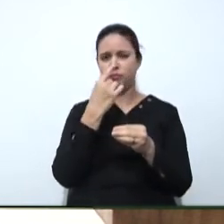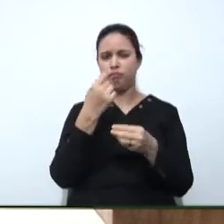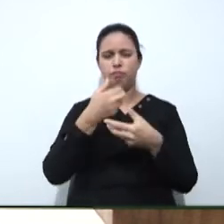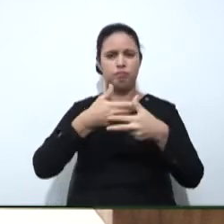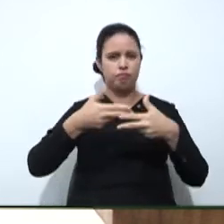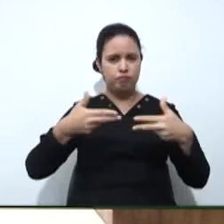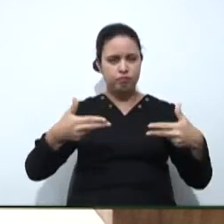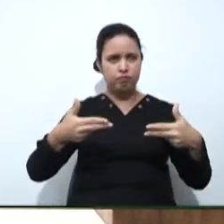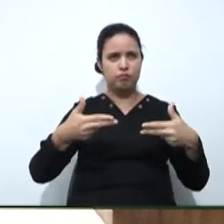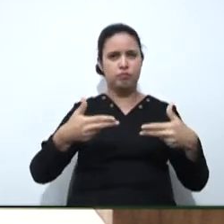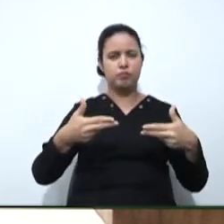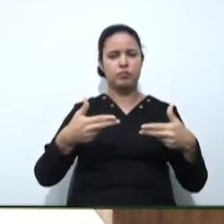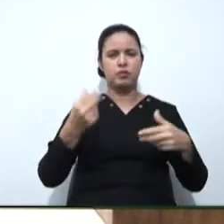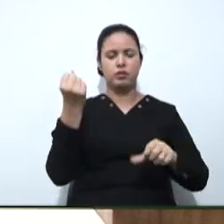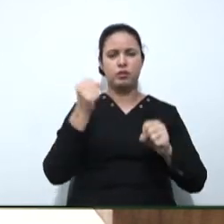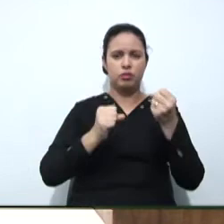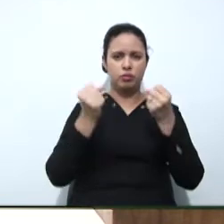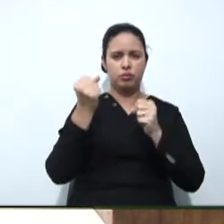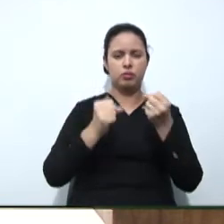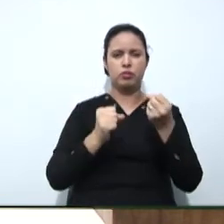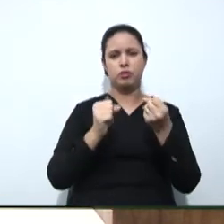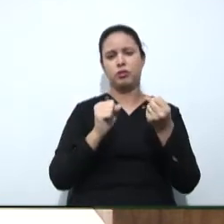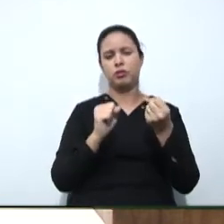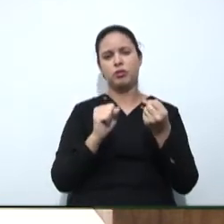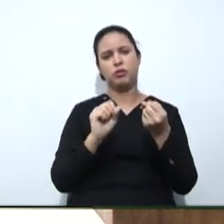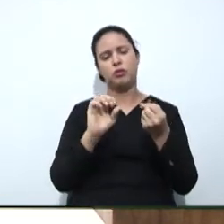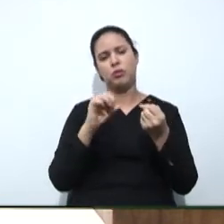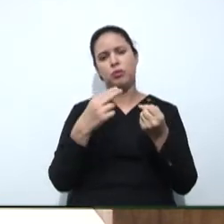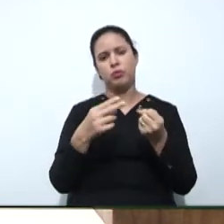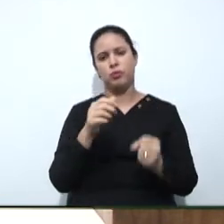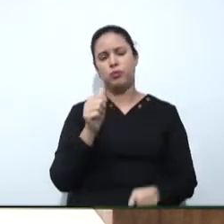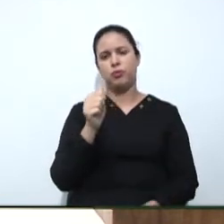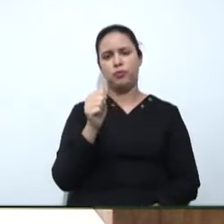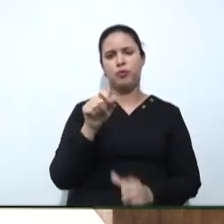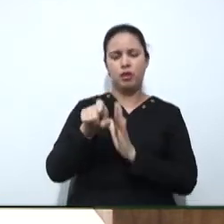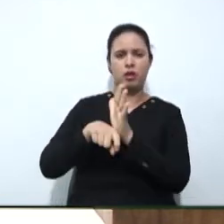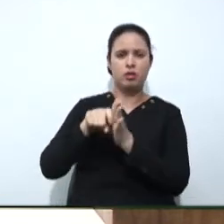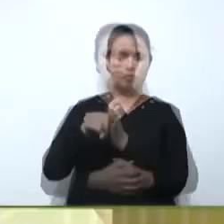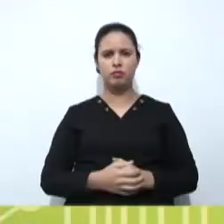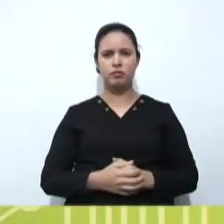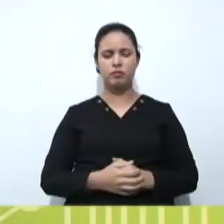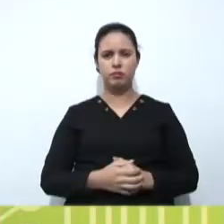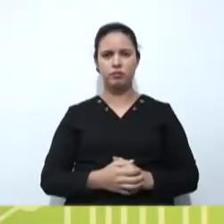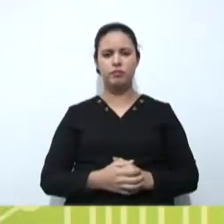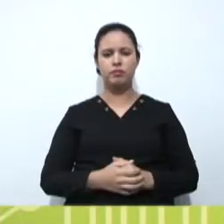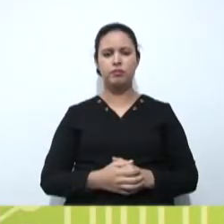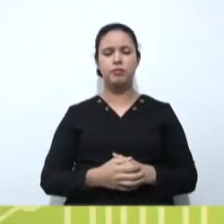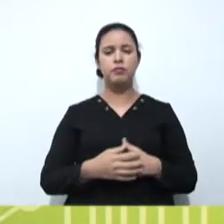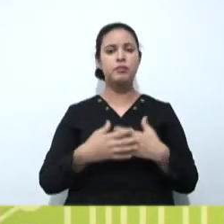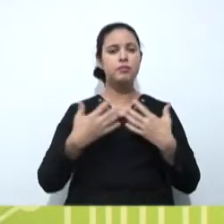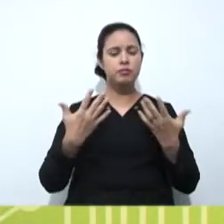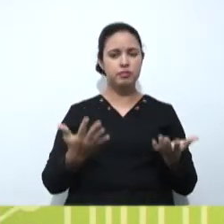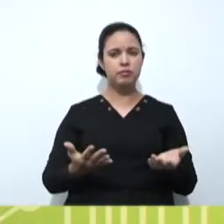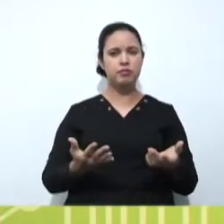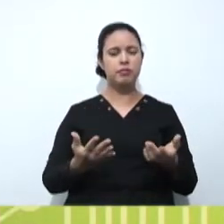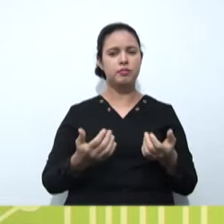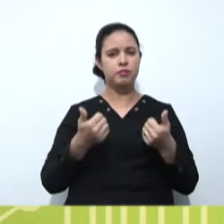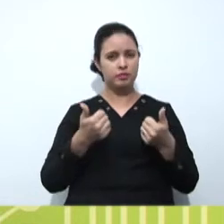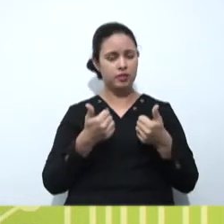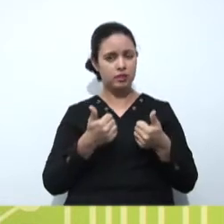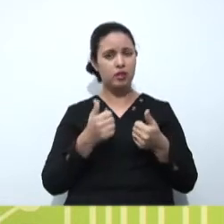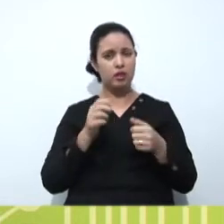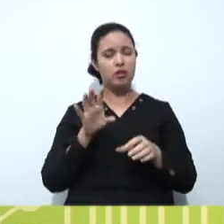de muitas indústrias, né? Ou agroindústrias cooperativas, né? Muito bem. Pois bem, pessoal, então dentro